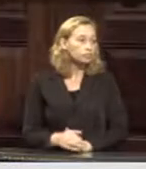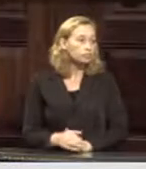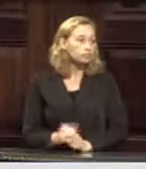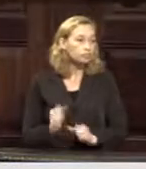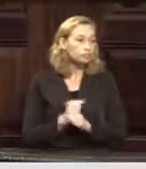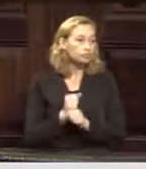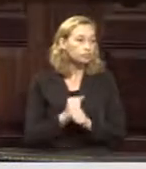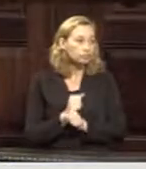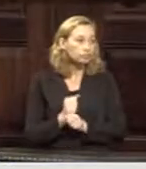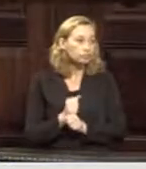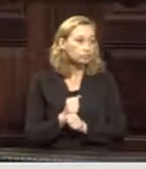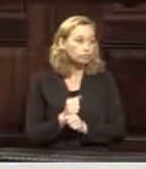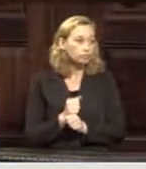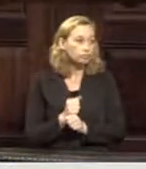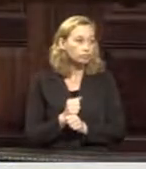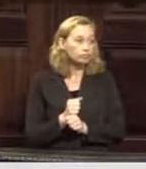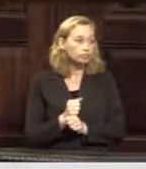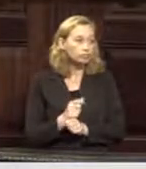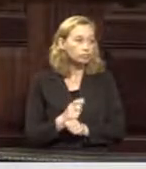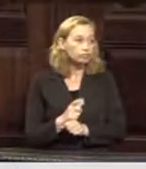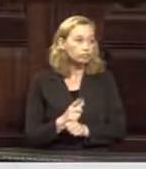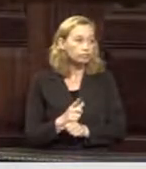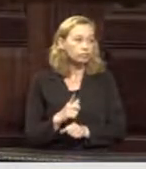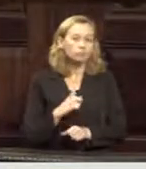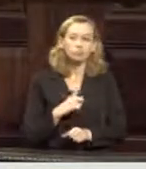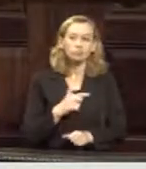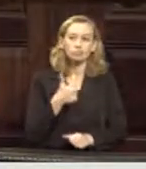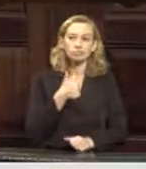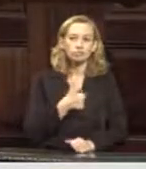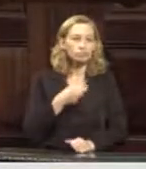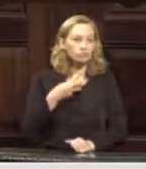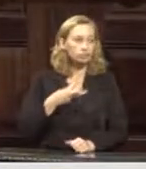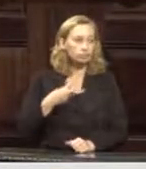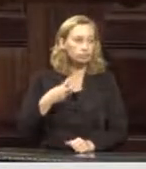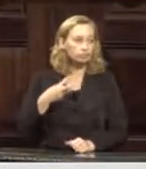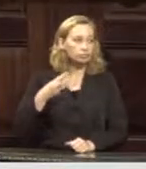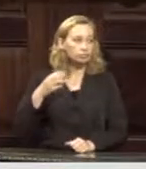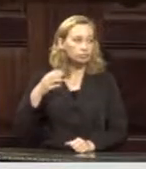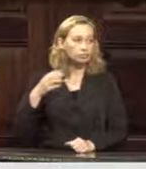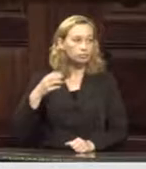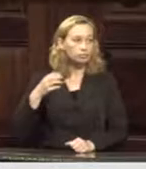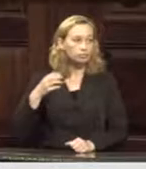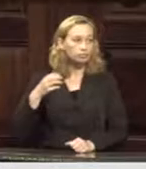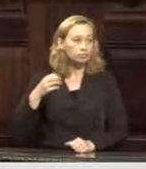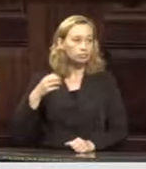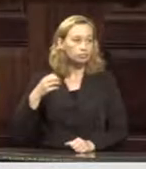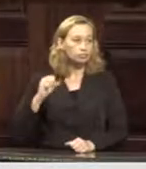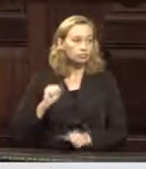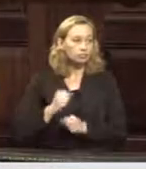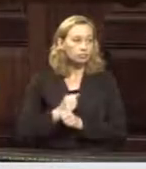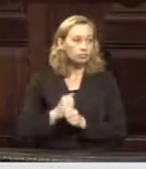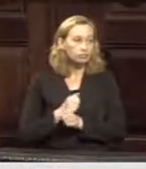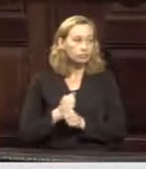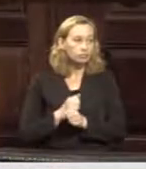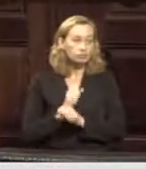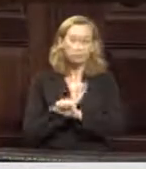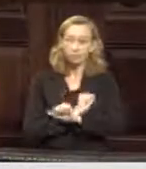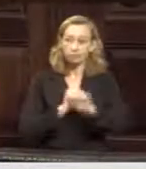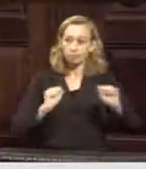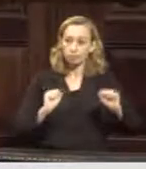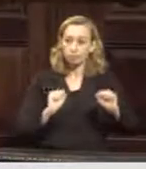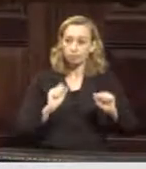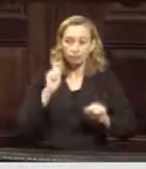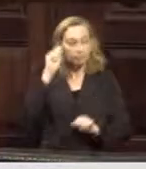até temos a efeméride dos 130 anos da abolição da escravatura, mas todos sabemos que